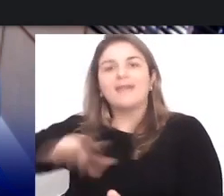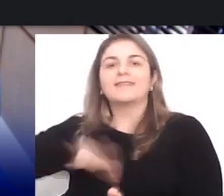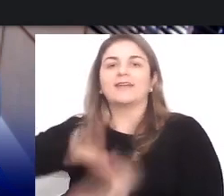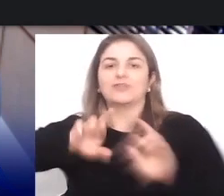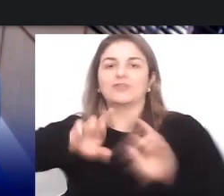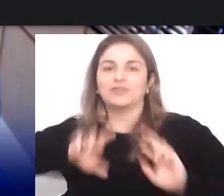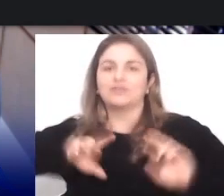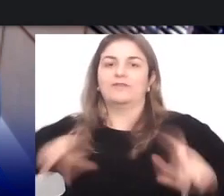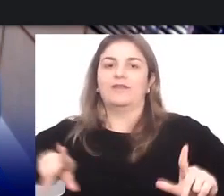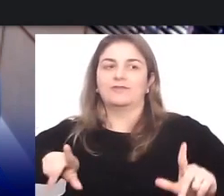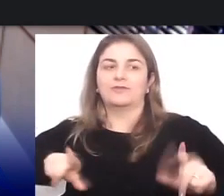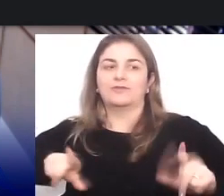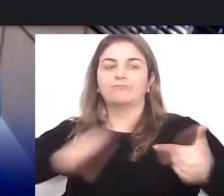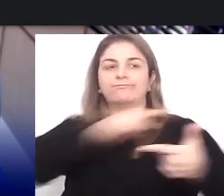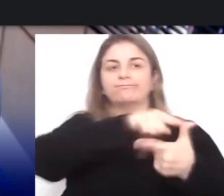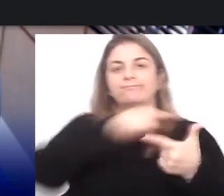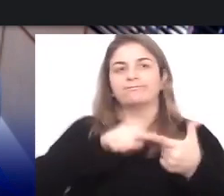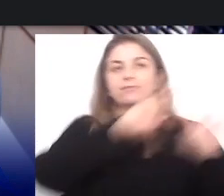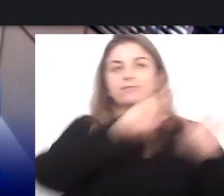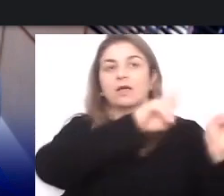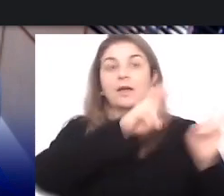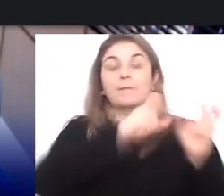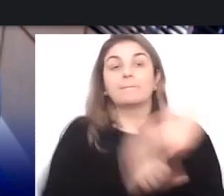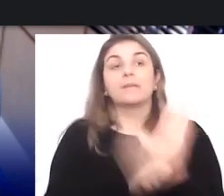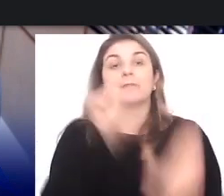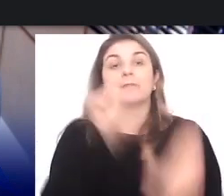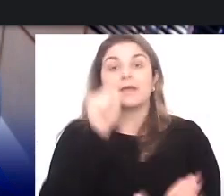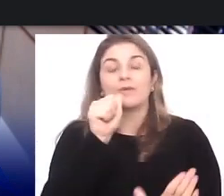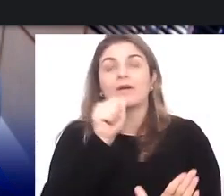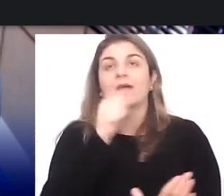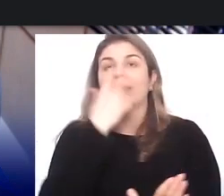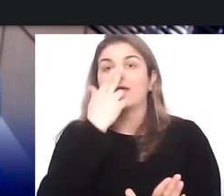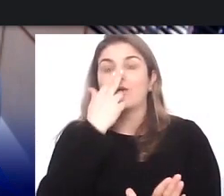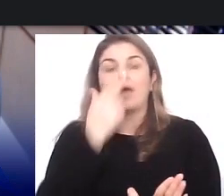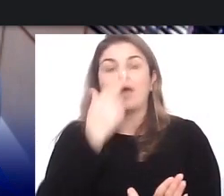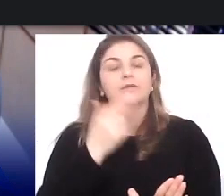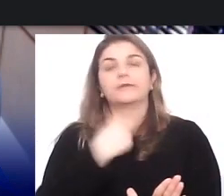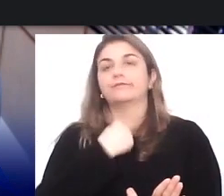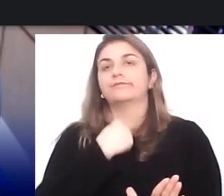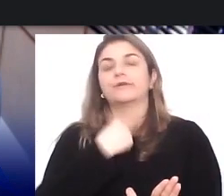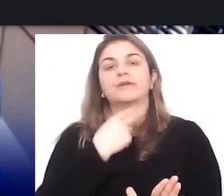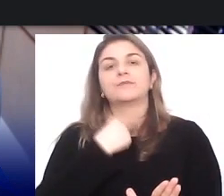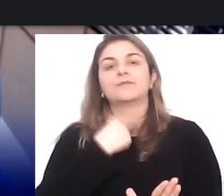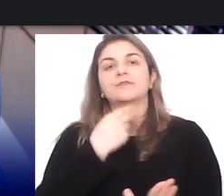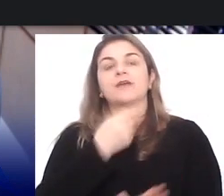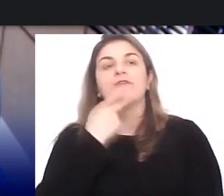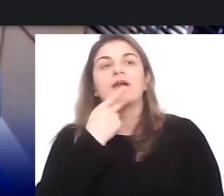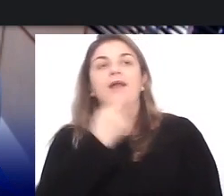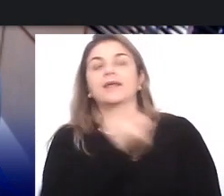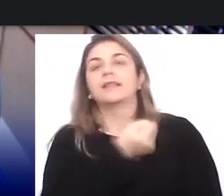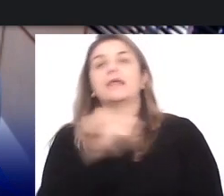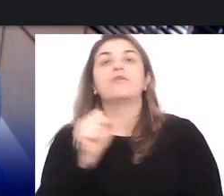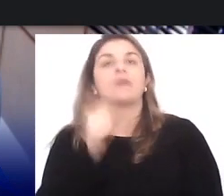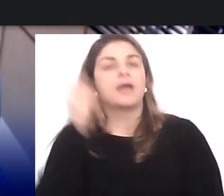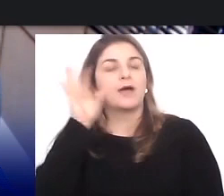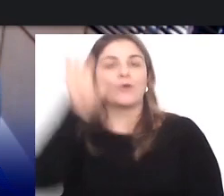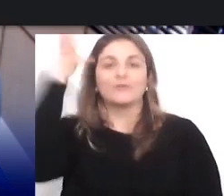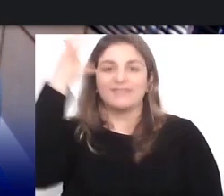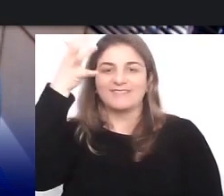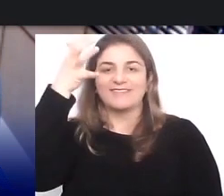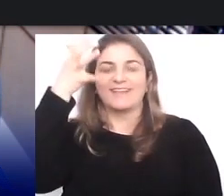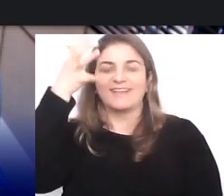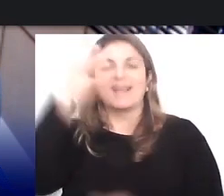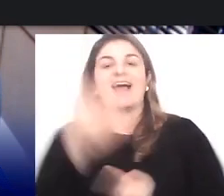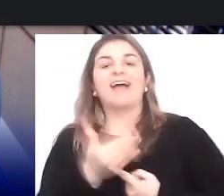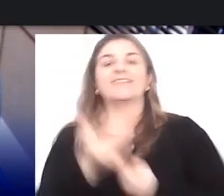Então, aqui, primeira questão, é uma tendência inexorável à inserção de tecnologia e à ambiência virtual.